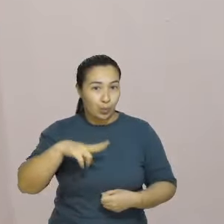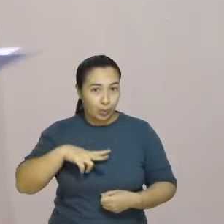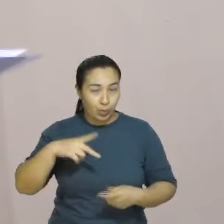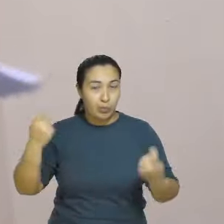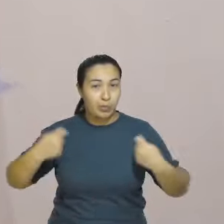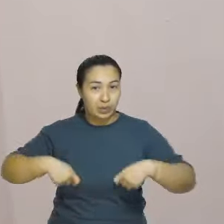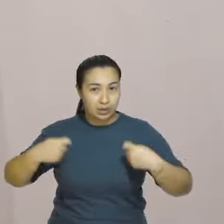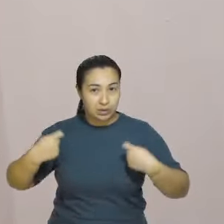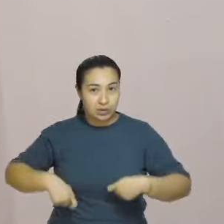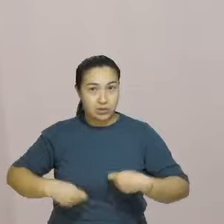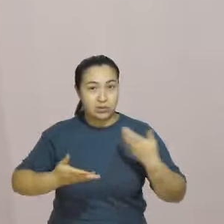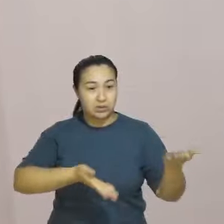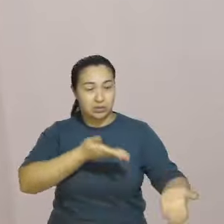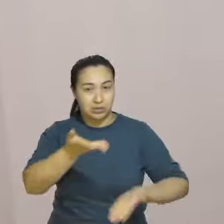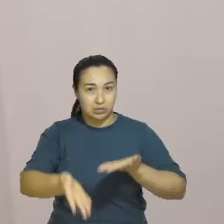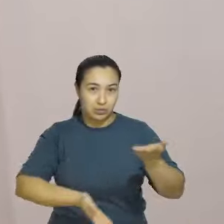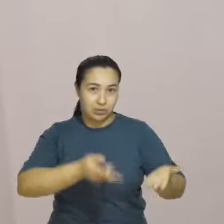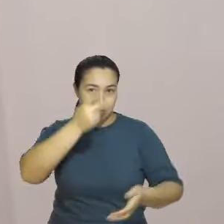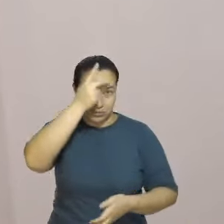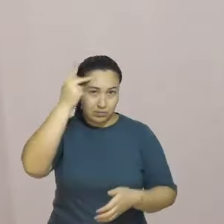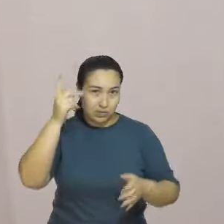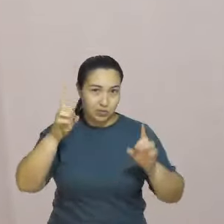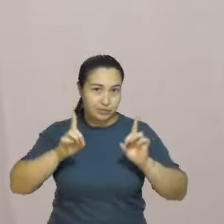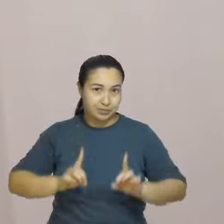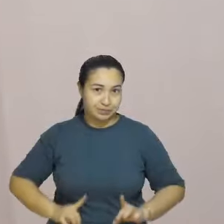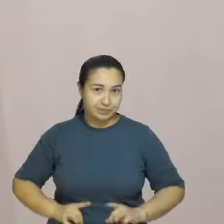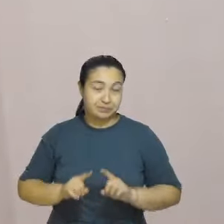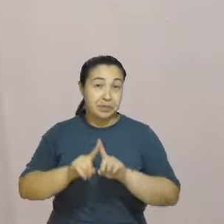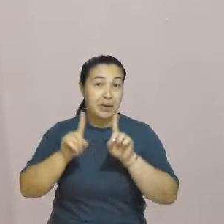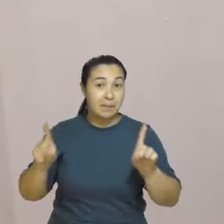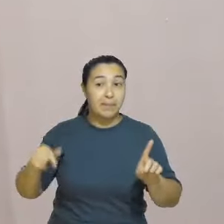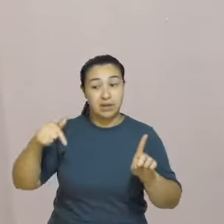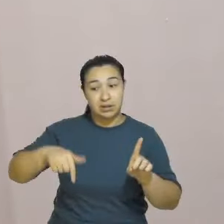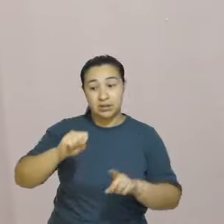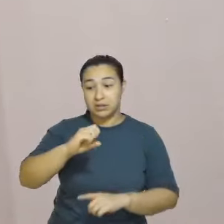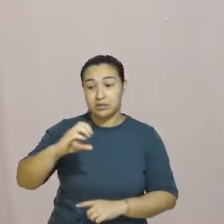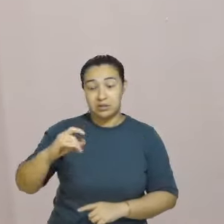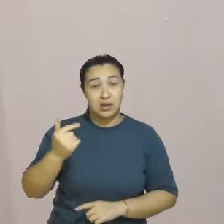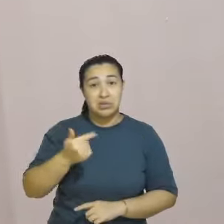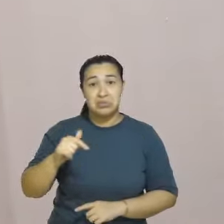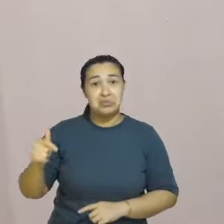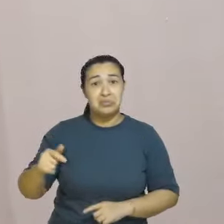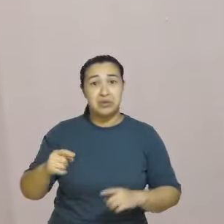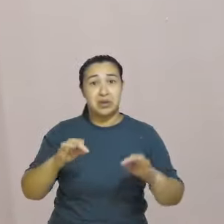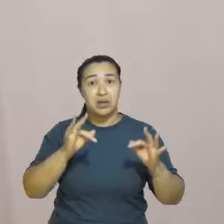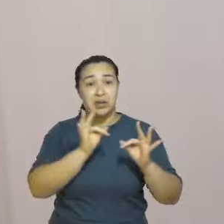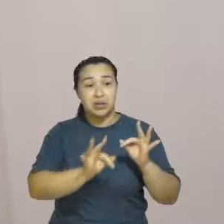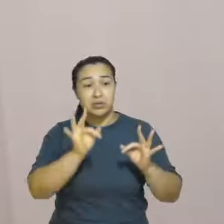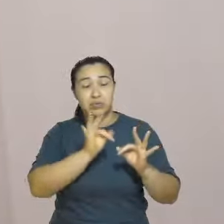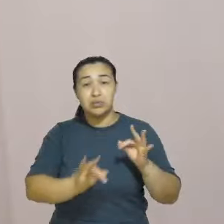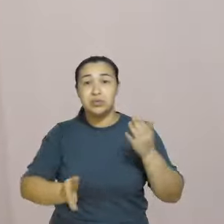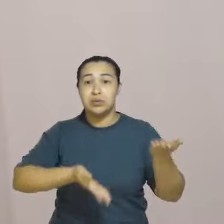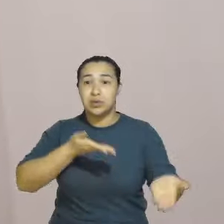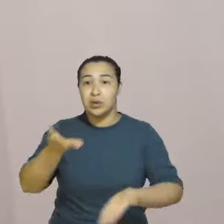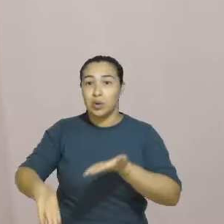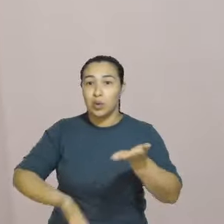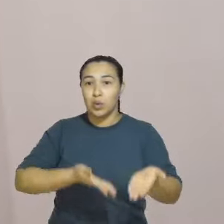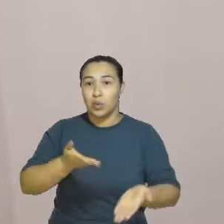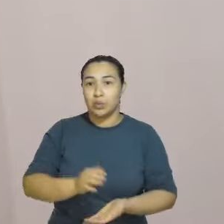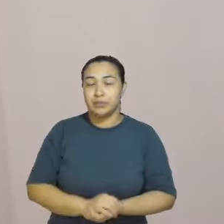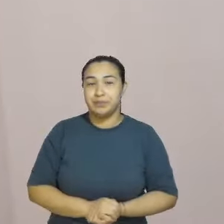temos instituições que assim o façam. Então, é um motivo de discussões, até a própria